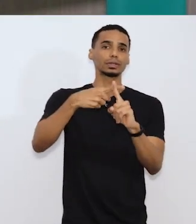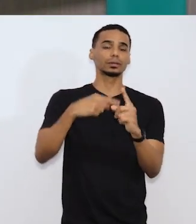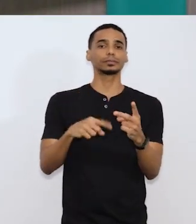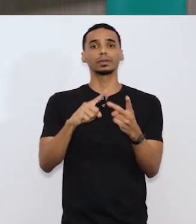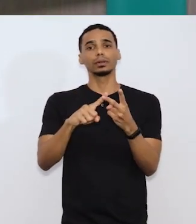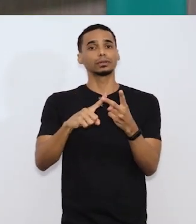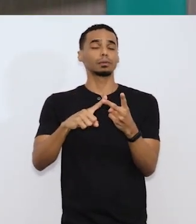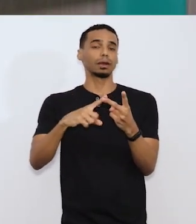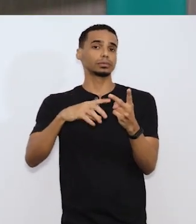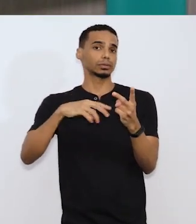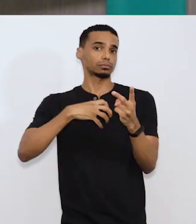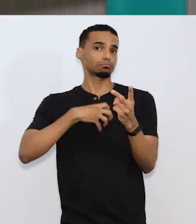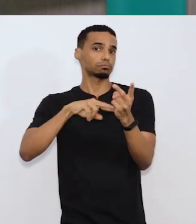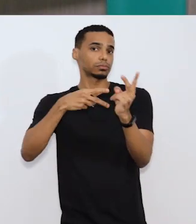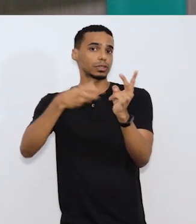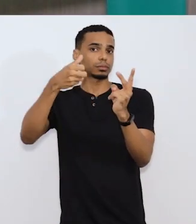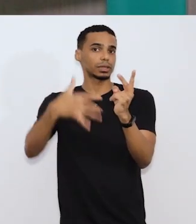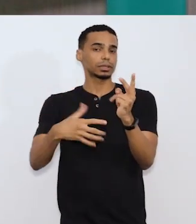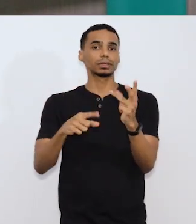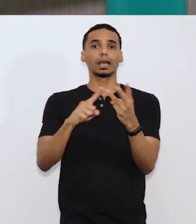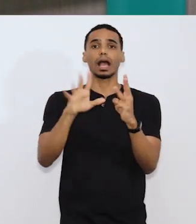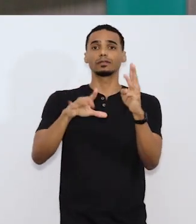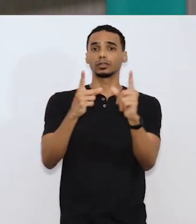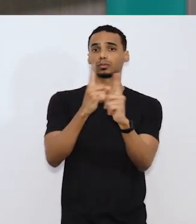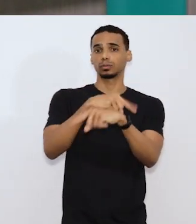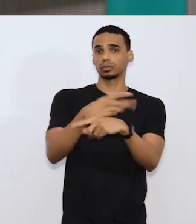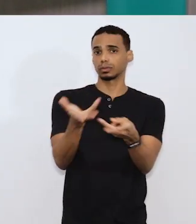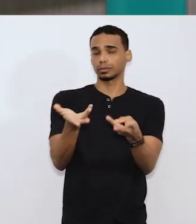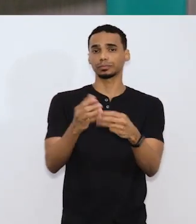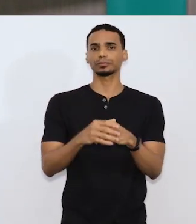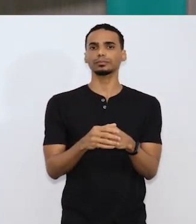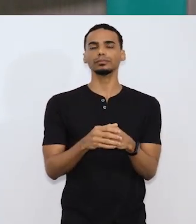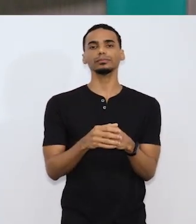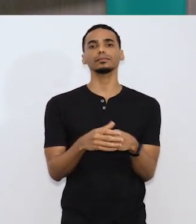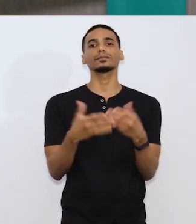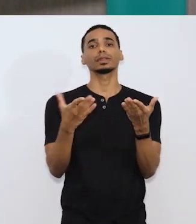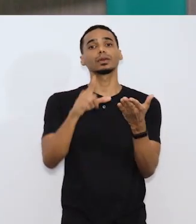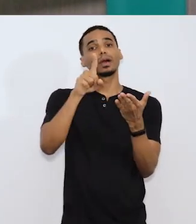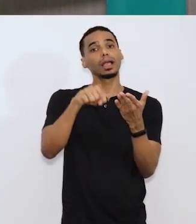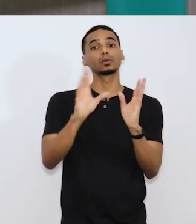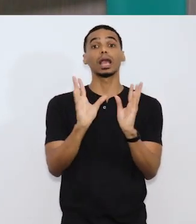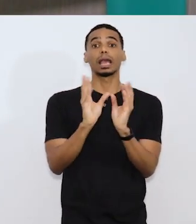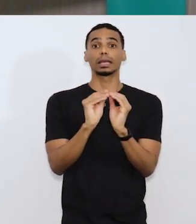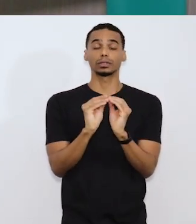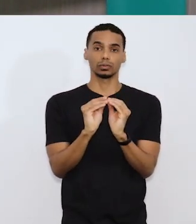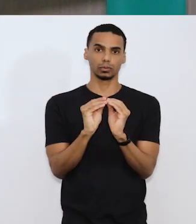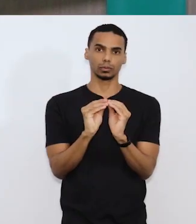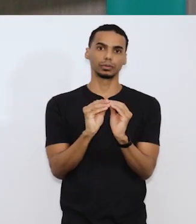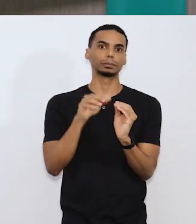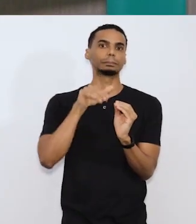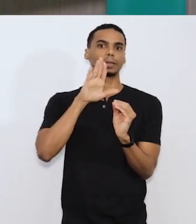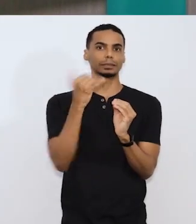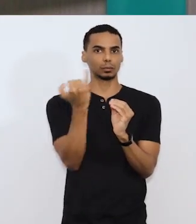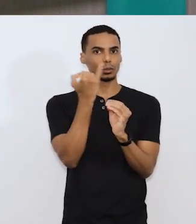sentido de explicação, um sentido de oposição. Isso é um resumo do que houve de mais